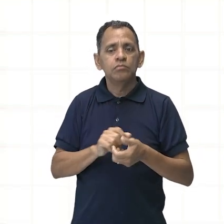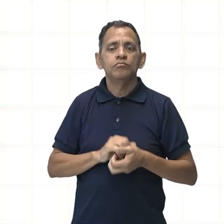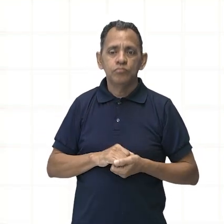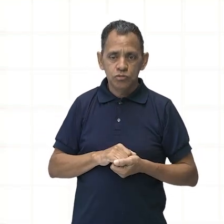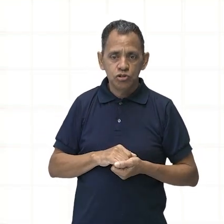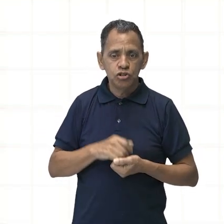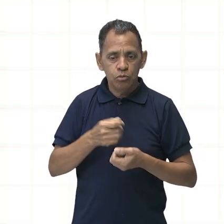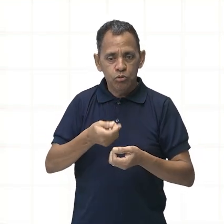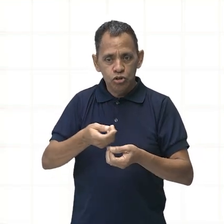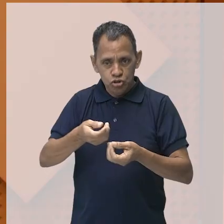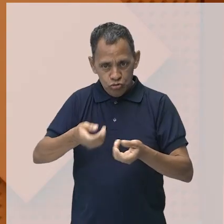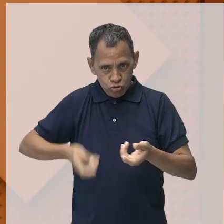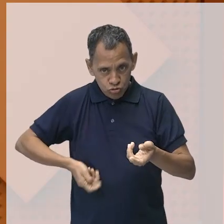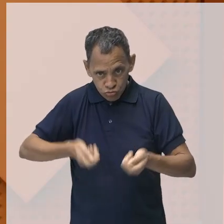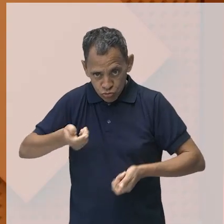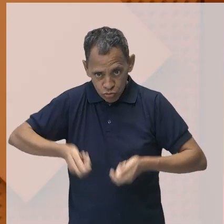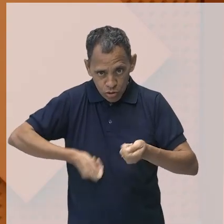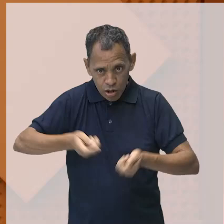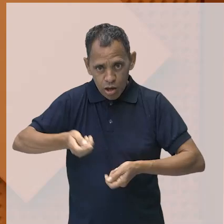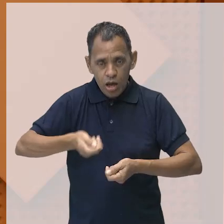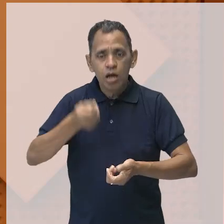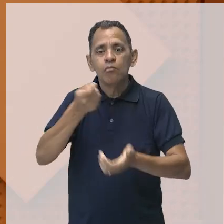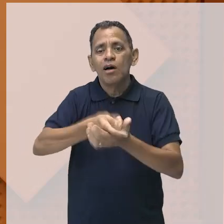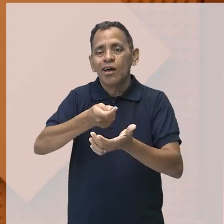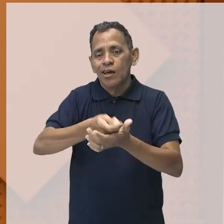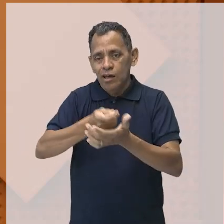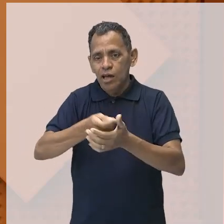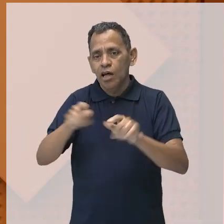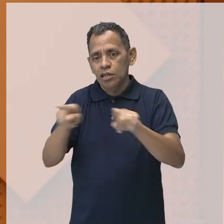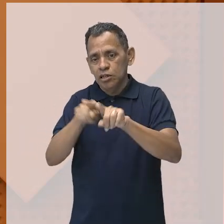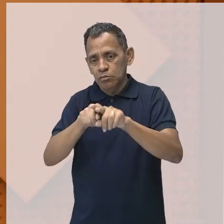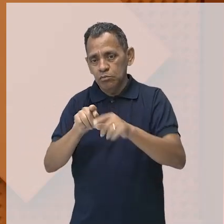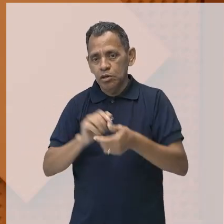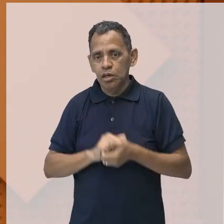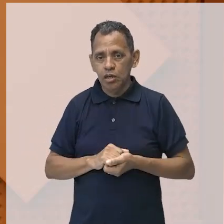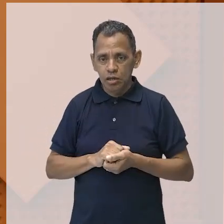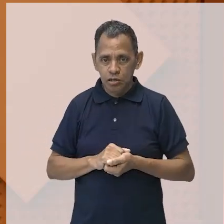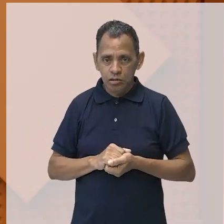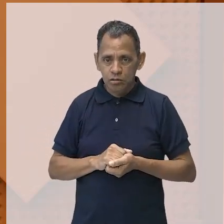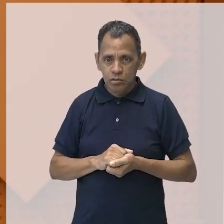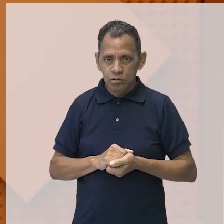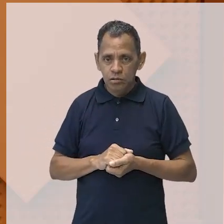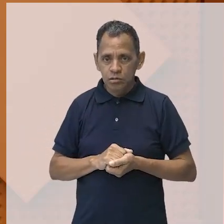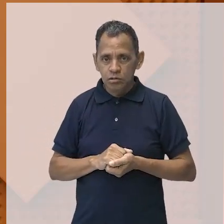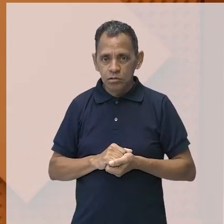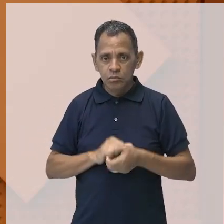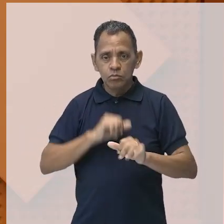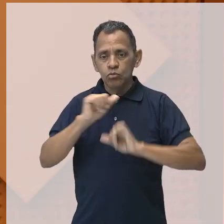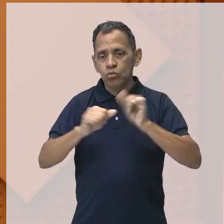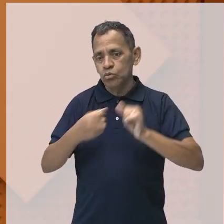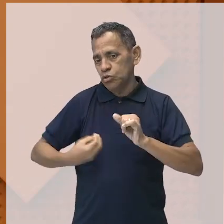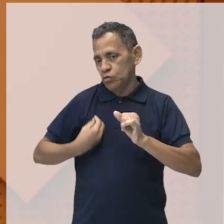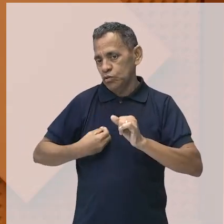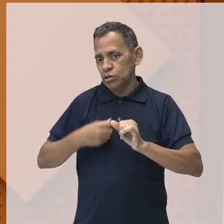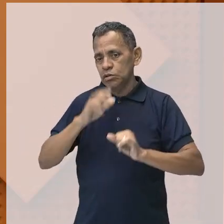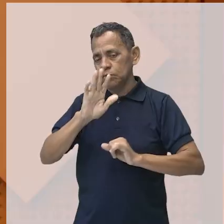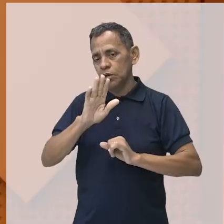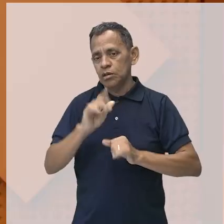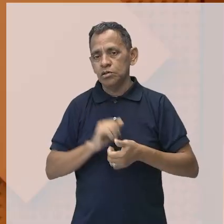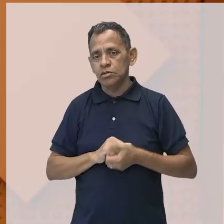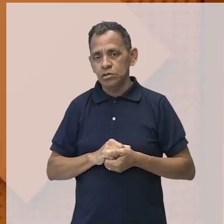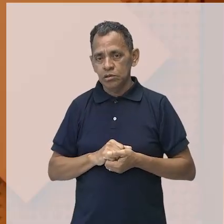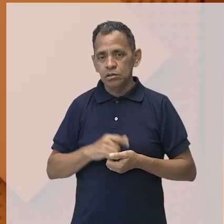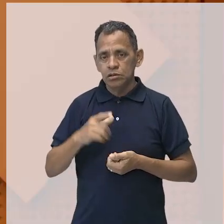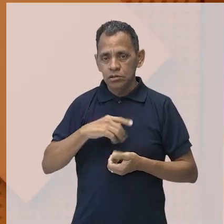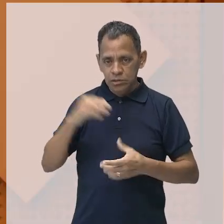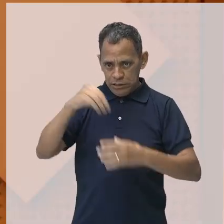Você pode fazer transferência de dinheiro, também você resolve toda a sua vida ali, tudo bem? Só que até isso tem mudado, né? Nesse contexto que